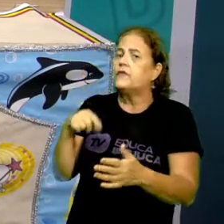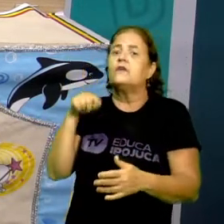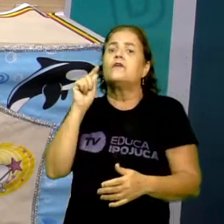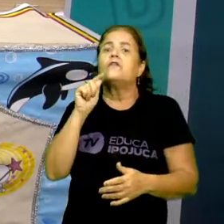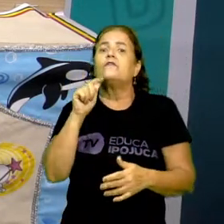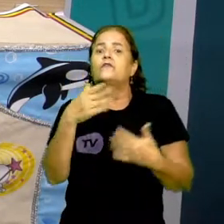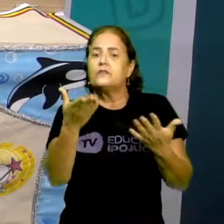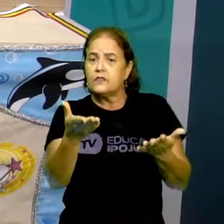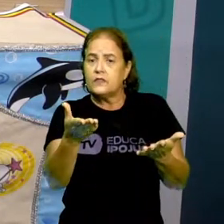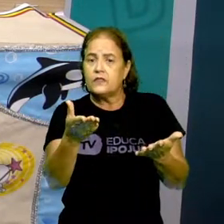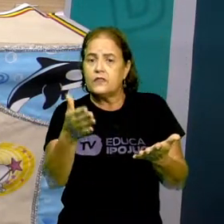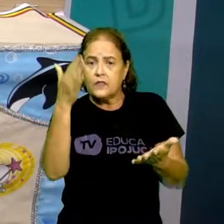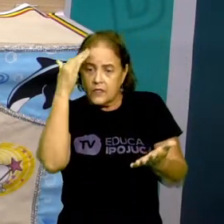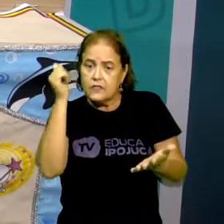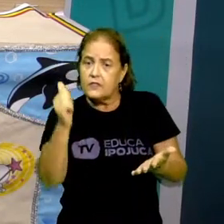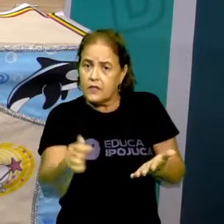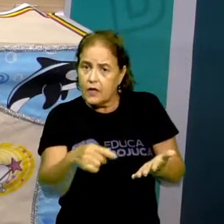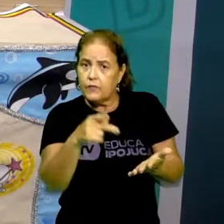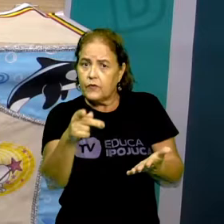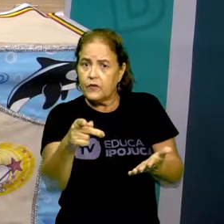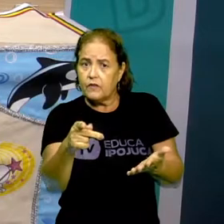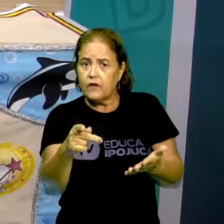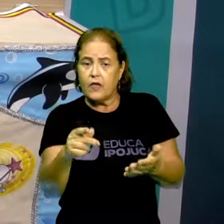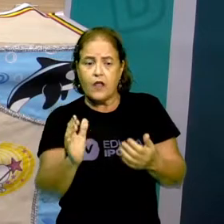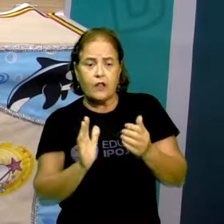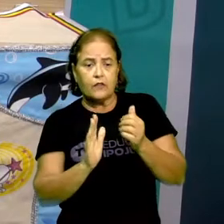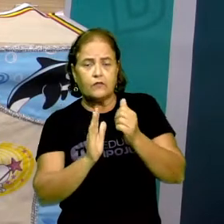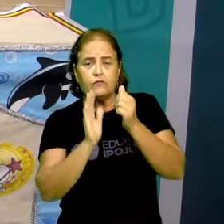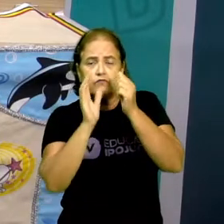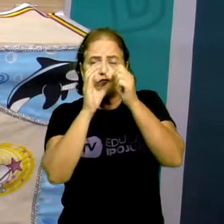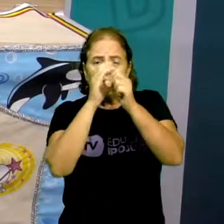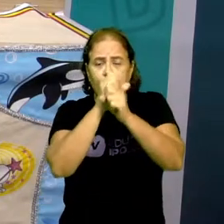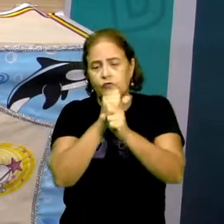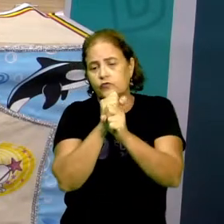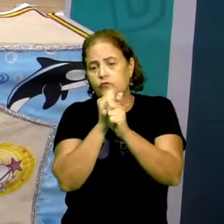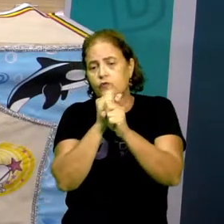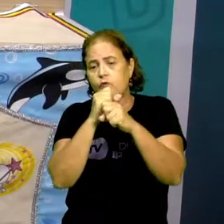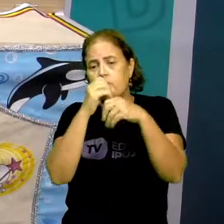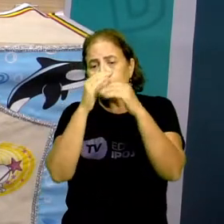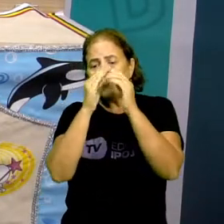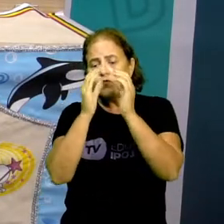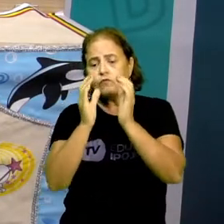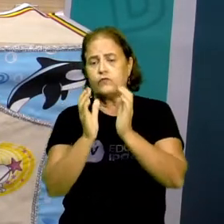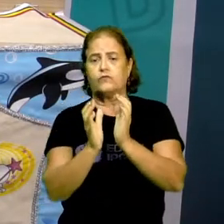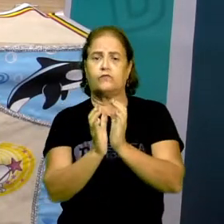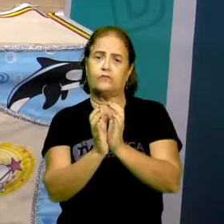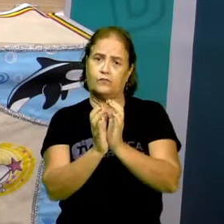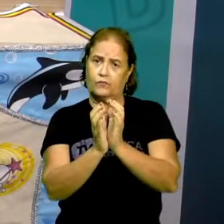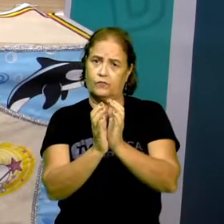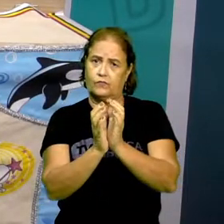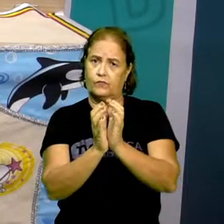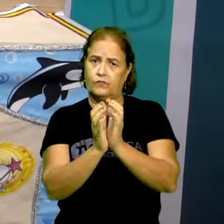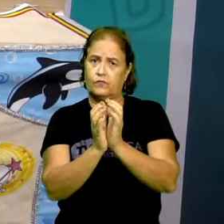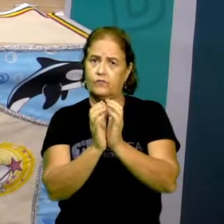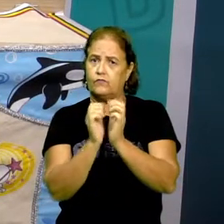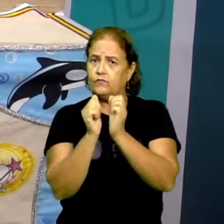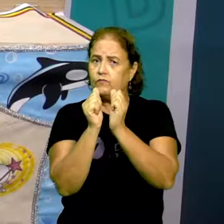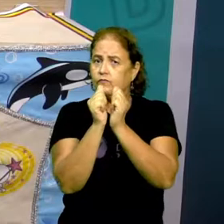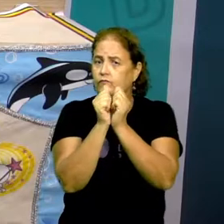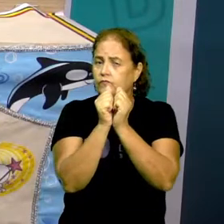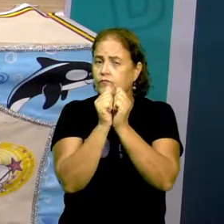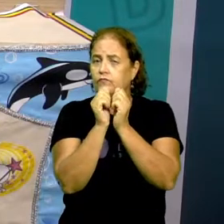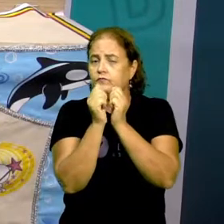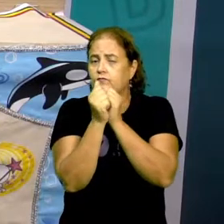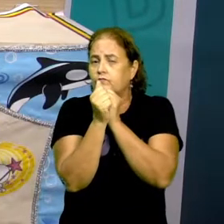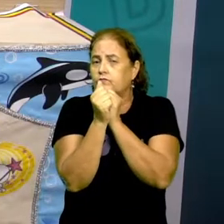casa? Vai se jogar no escuro do casulo. A largata está lá no justo casulo. O que será que